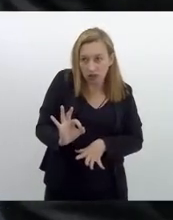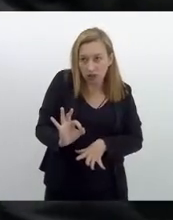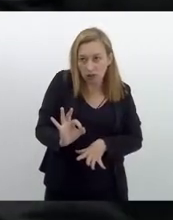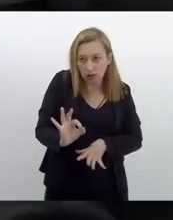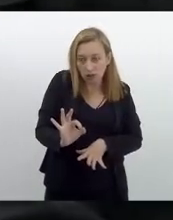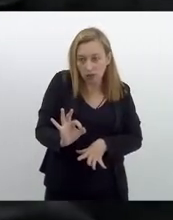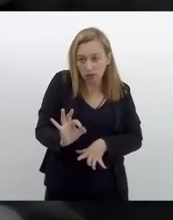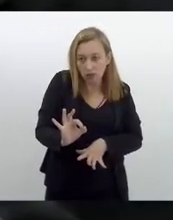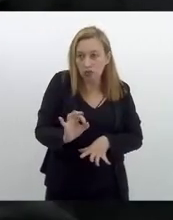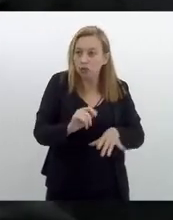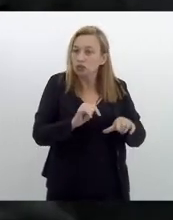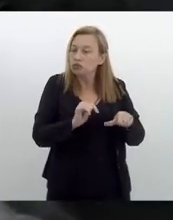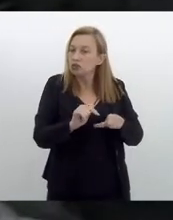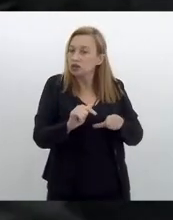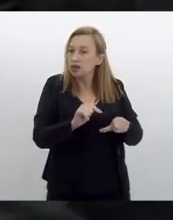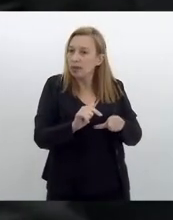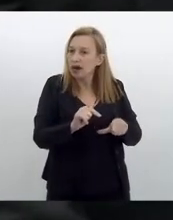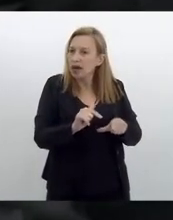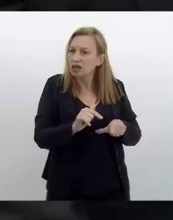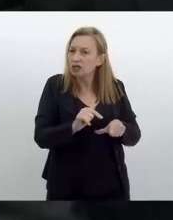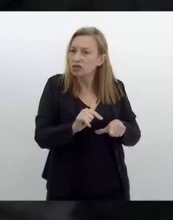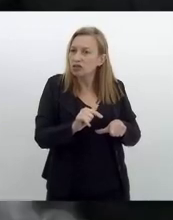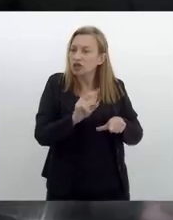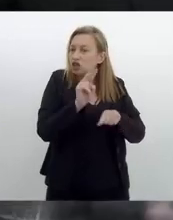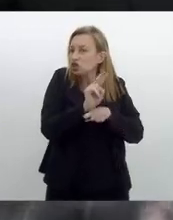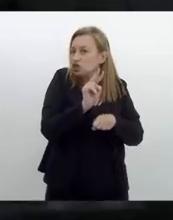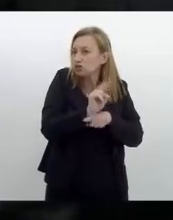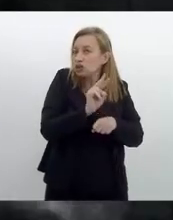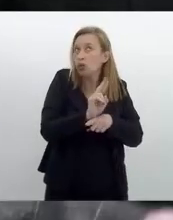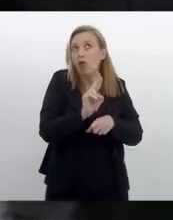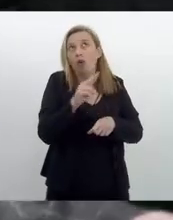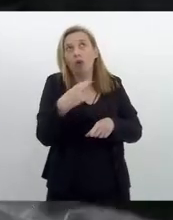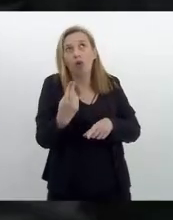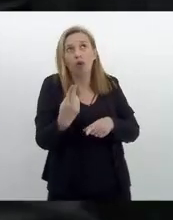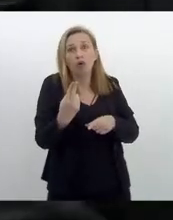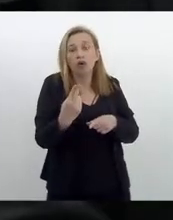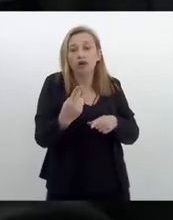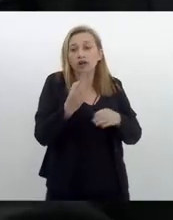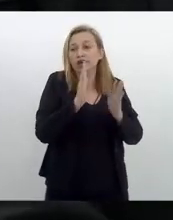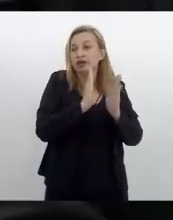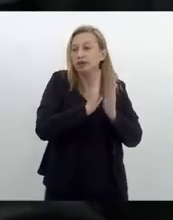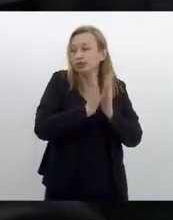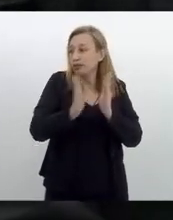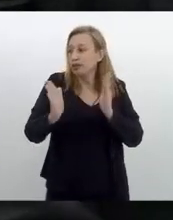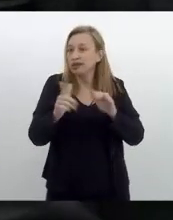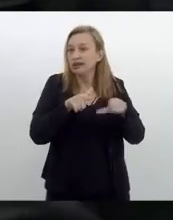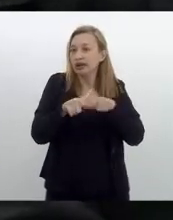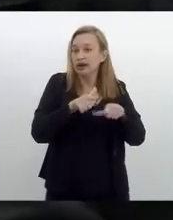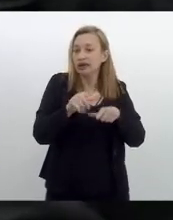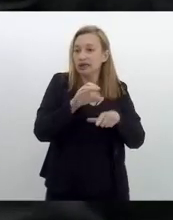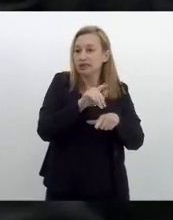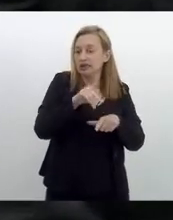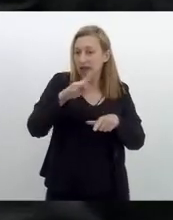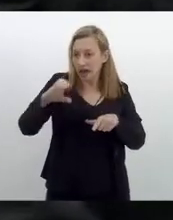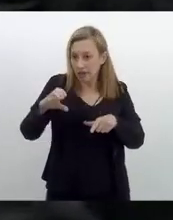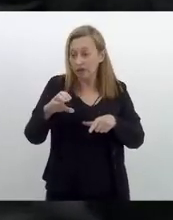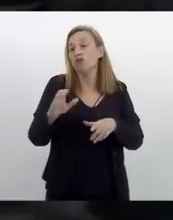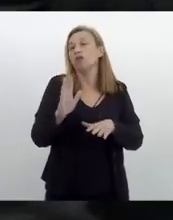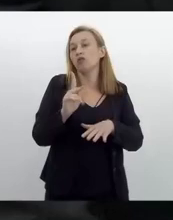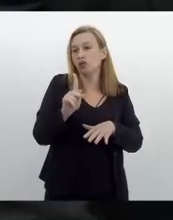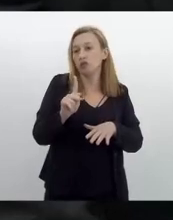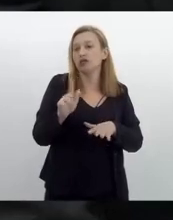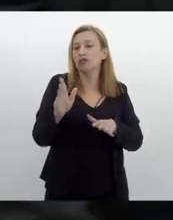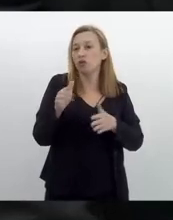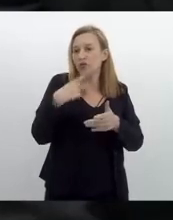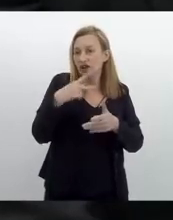do cargo de espetor, de, sei lá, de bibliotecário, do CEAP, como foi, colocou